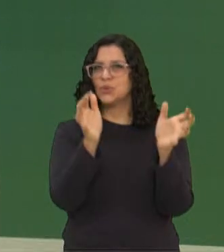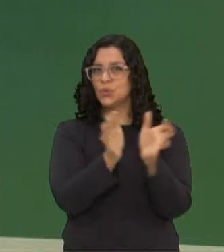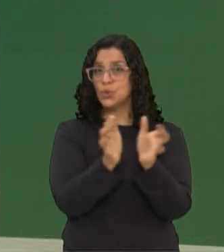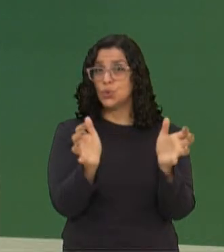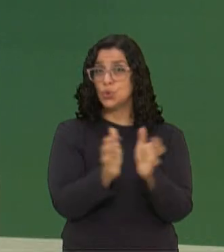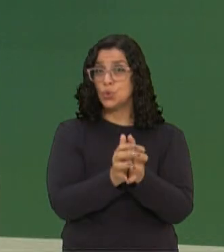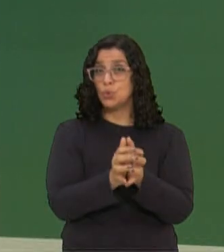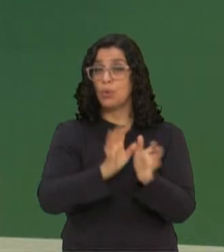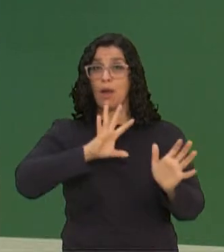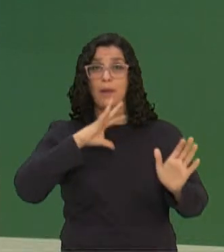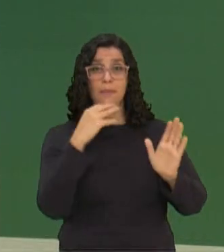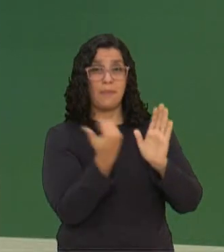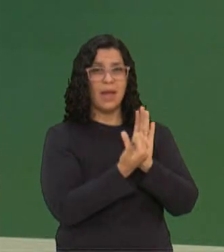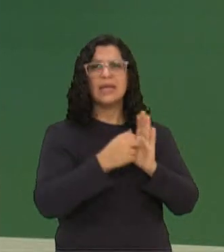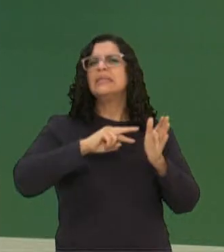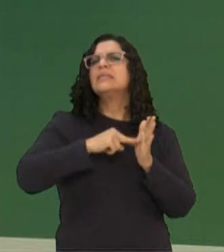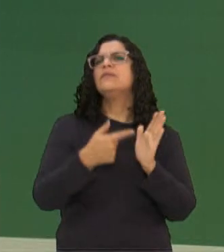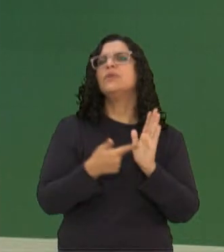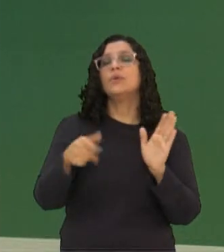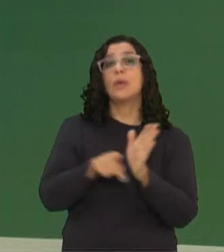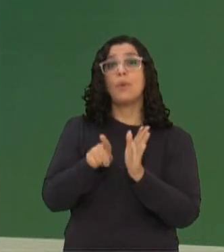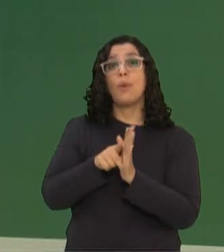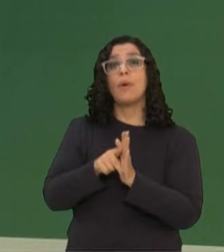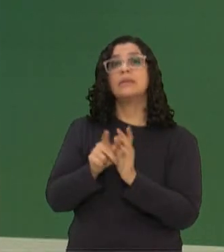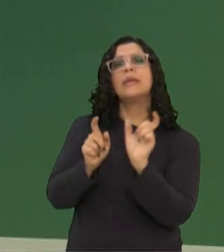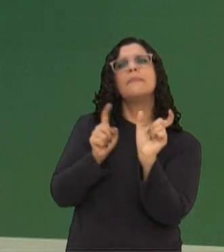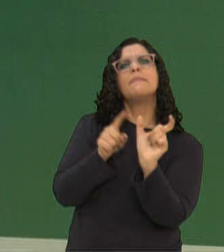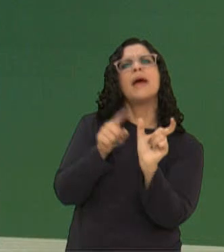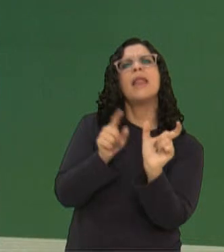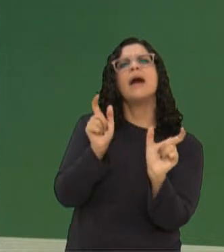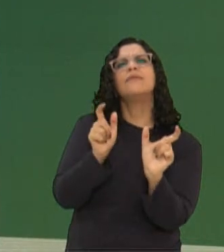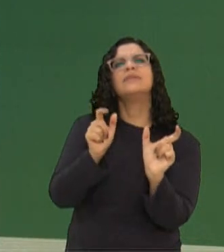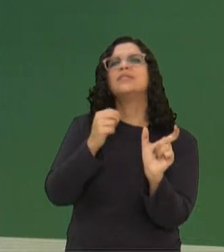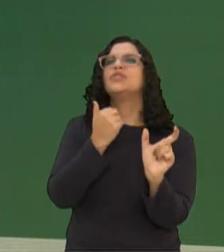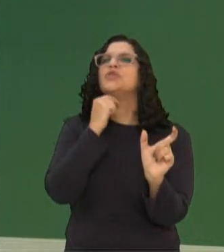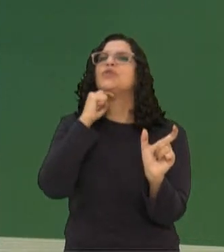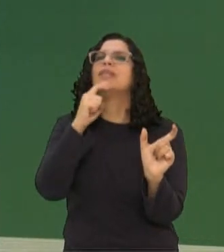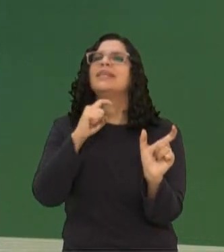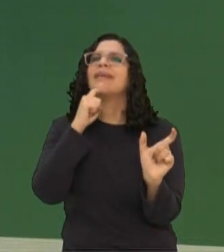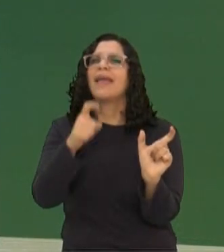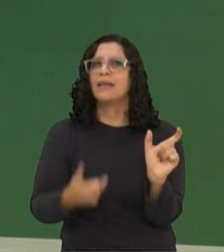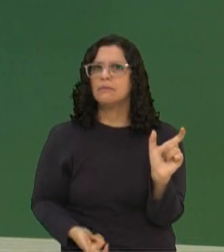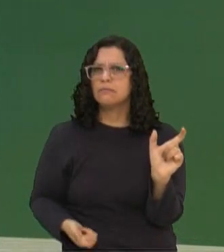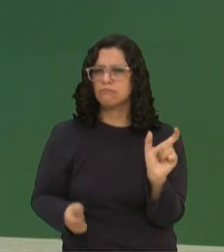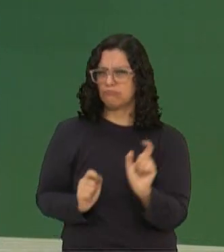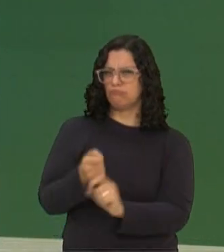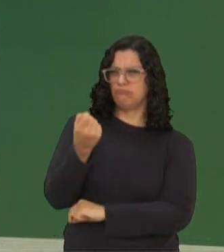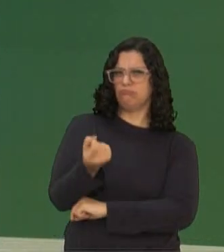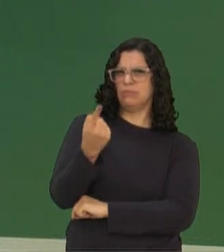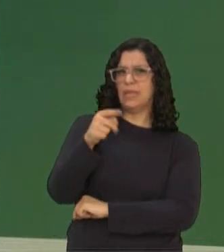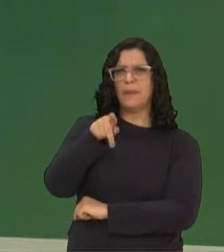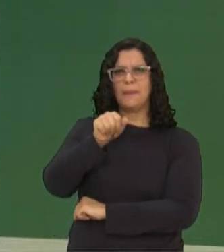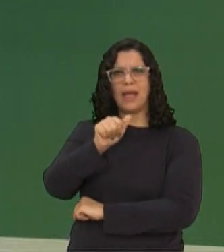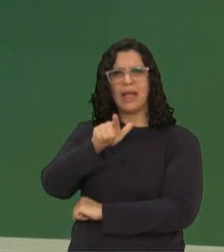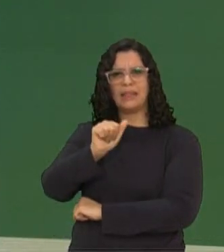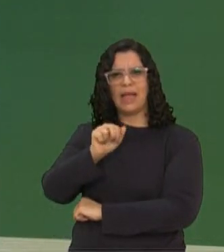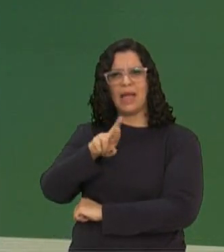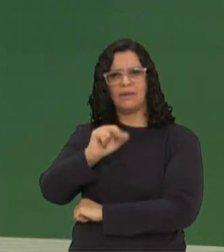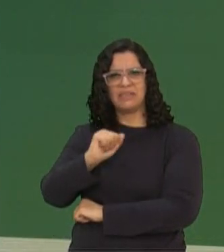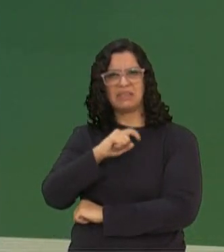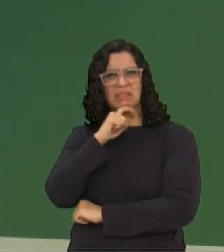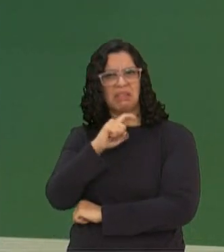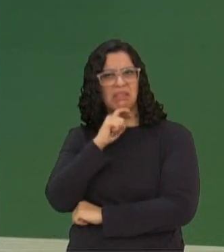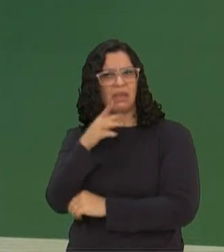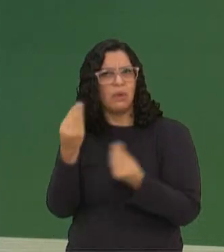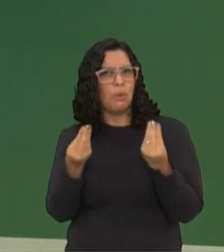lema, nullius in verba, quer dizer nas palavras de ninguém. Como assim? Segundo eles mesmos dizem, é uma